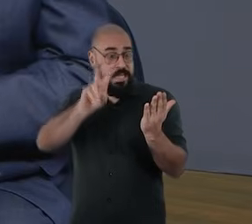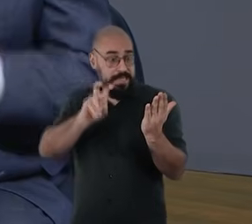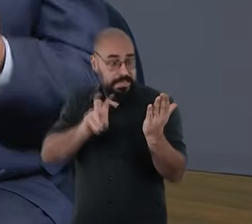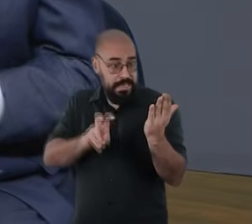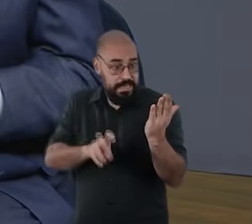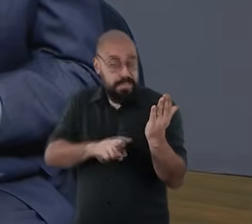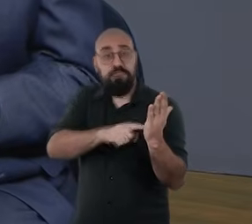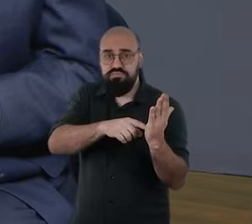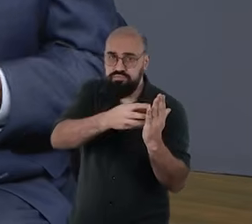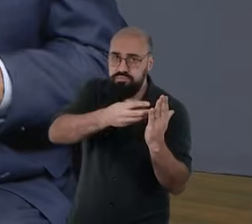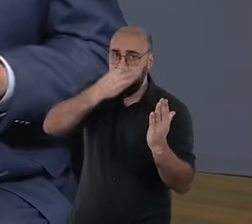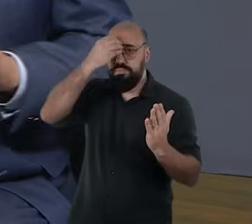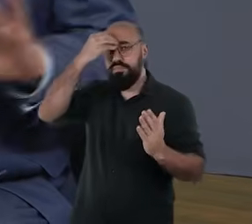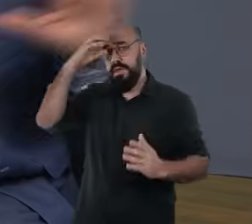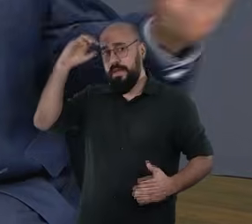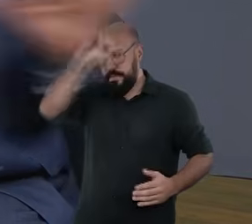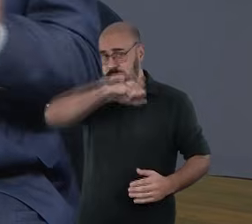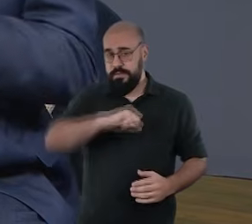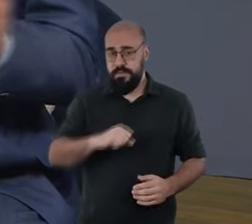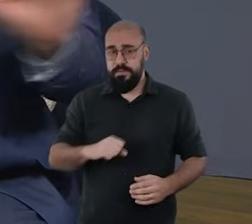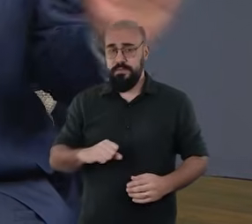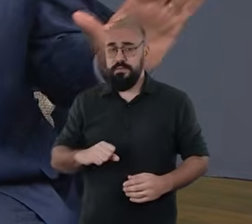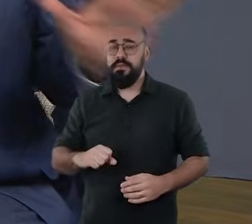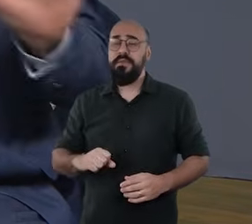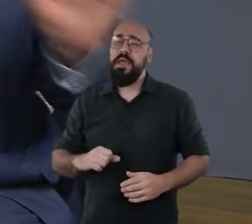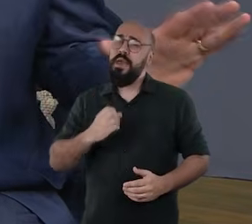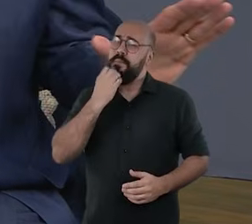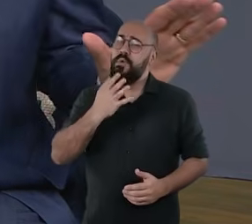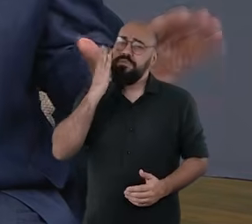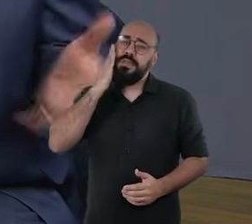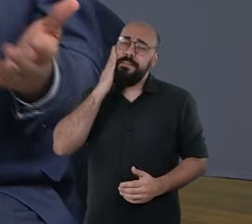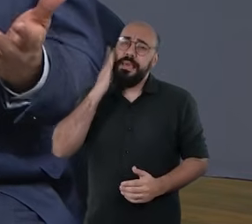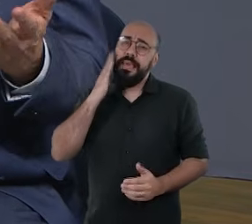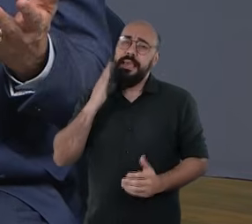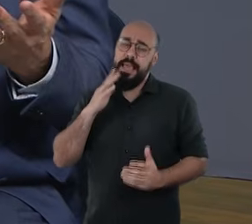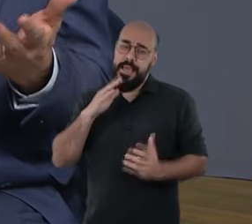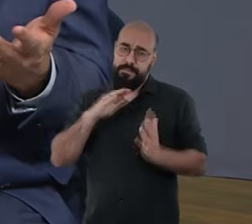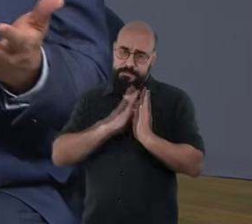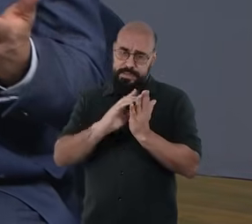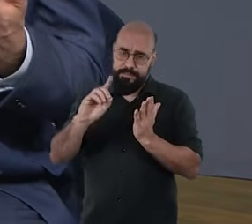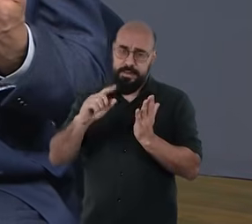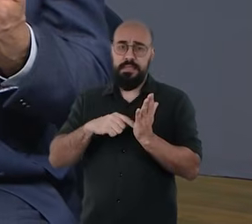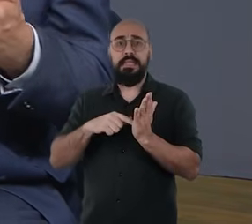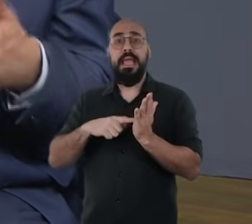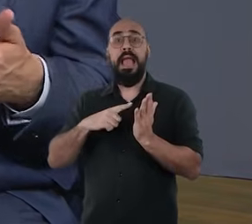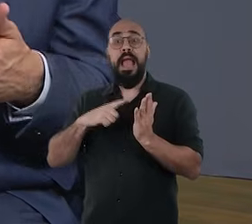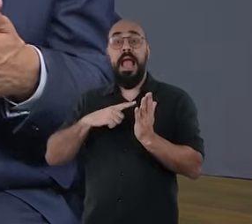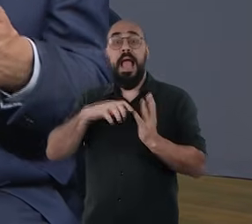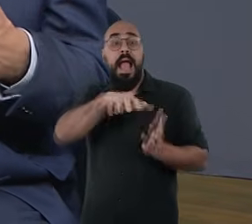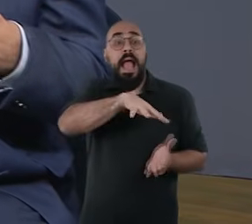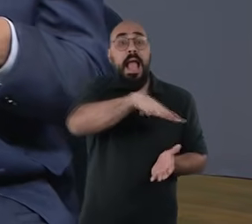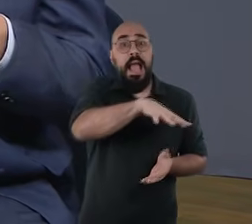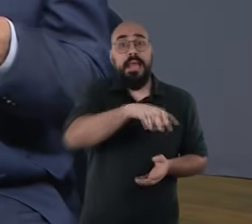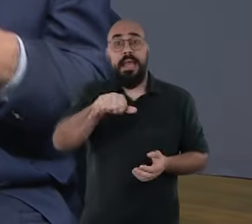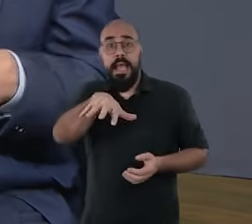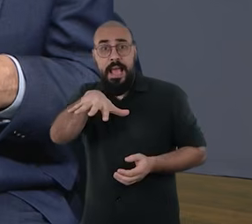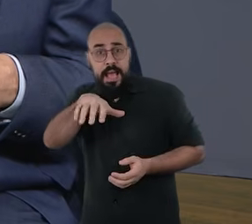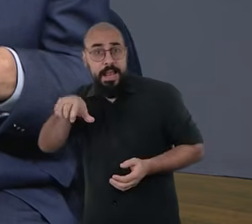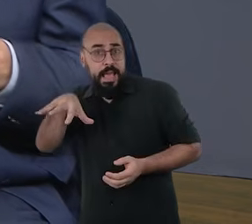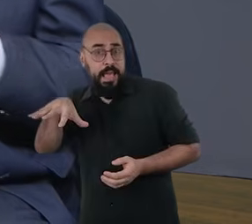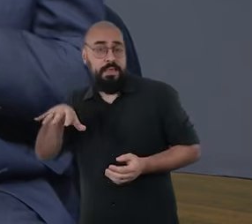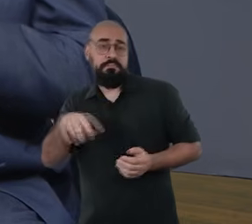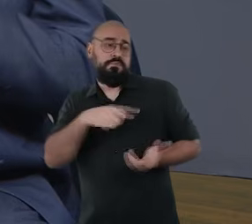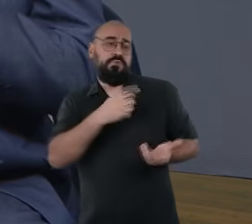ver como a Bíblia cuida de determinadas partes e áreas da nossa vida. Tem a ver com família, tem a ver com saúde, tem a ver com educação